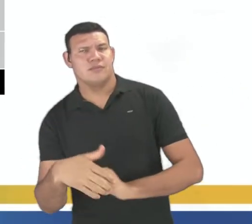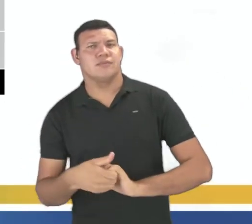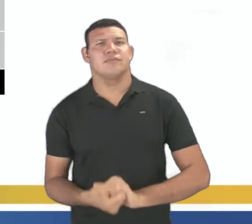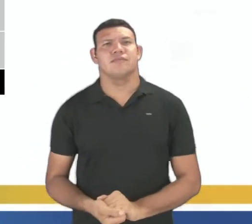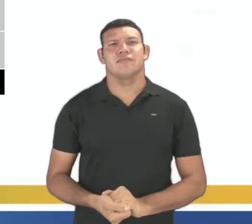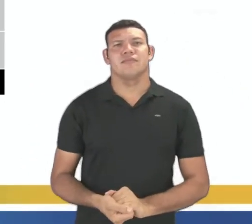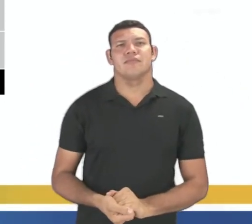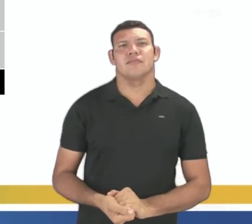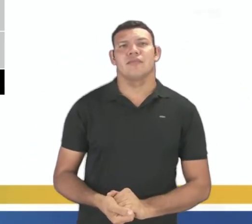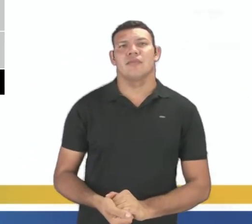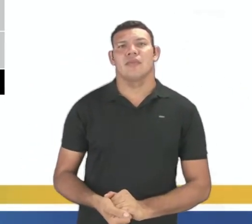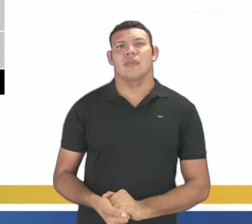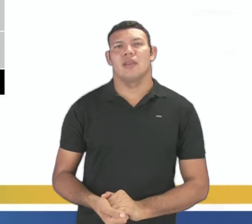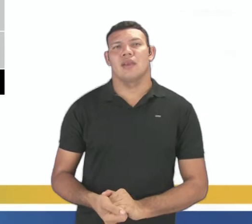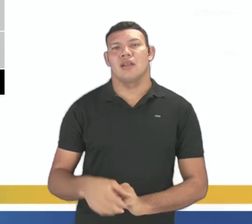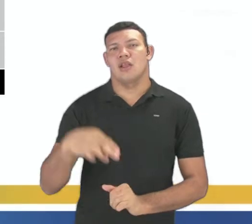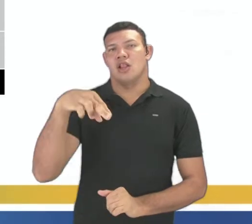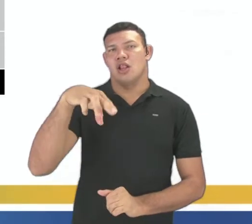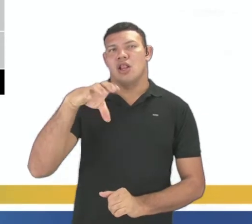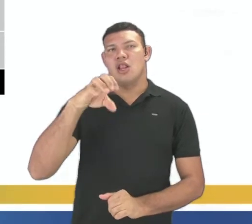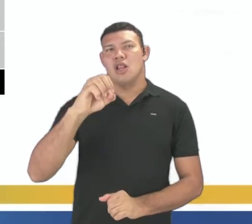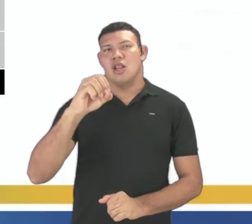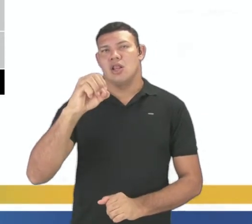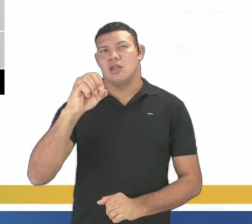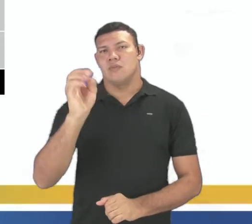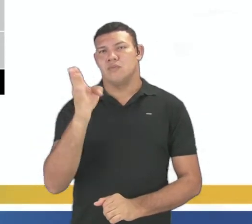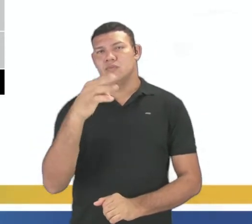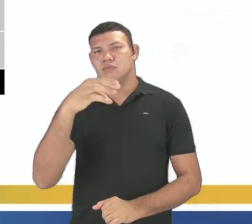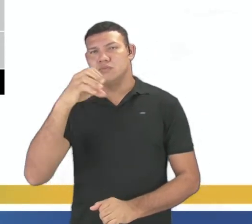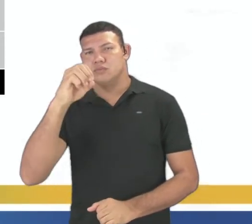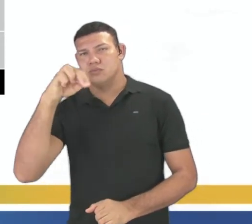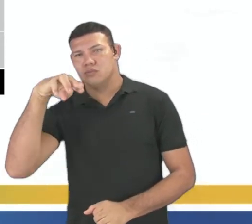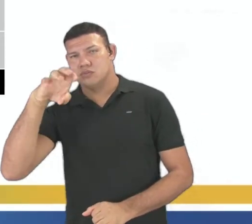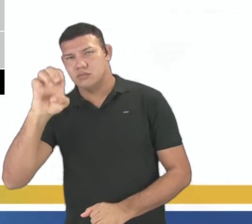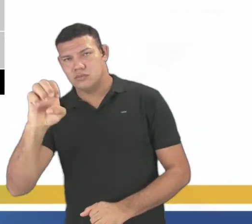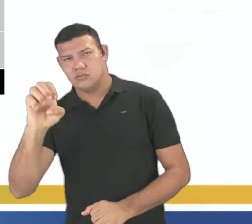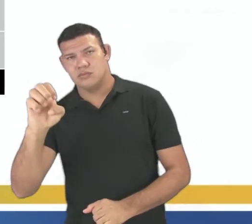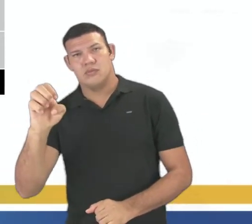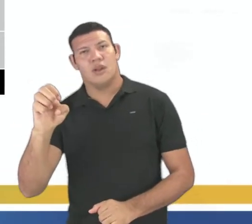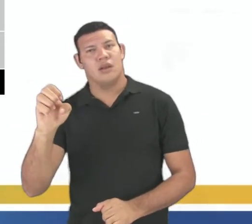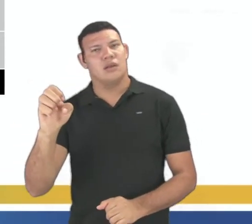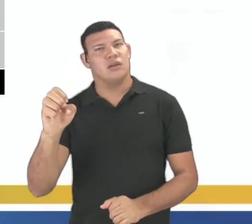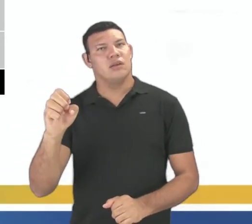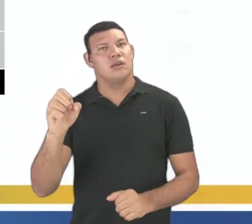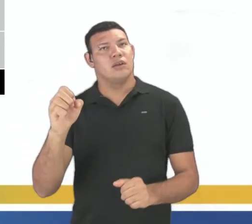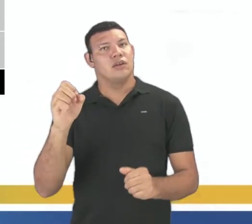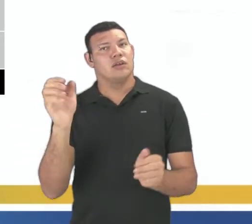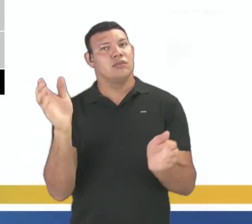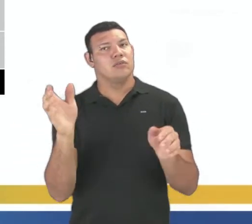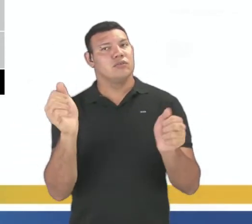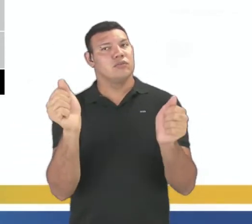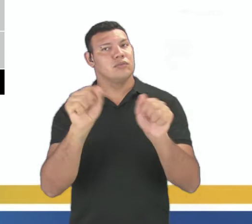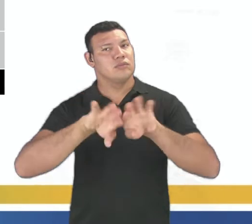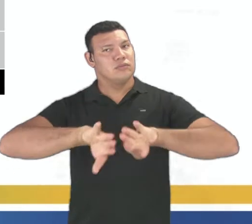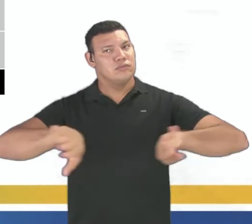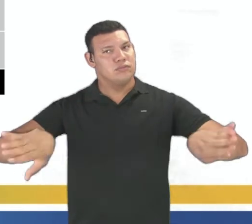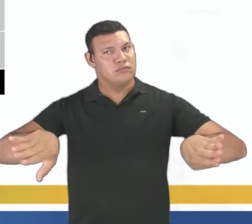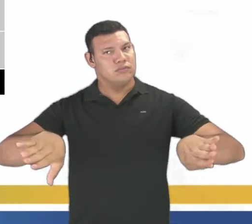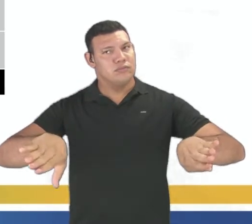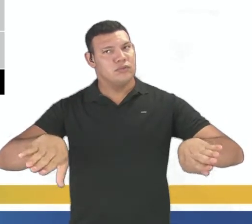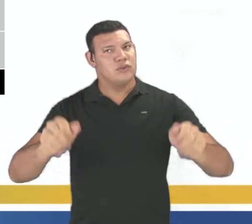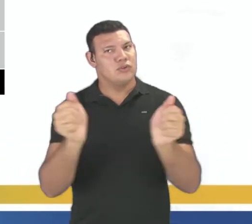colocar no one. Preste atenção. Nobody escreve junto, no one separado. Ok? E o